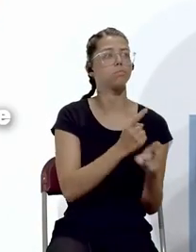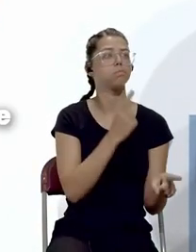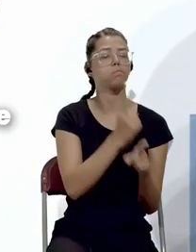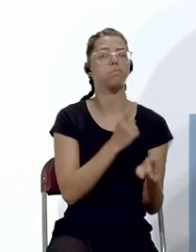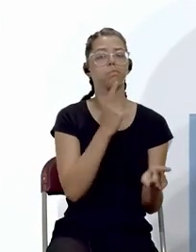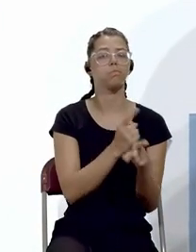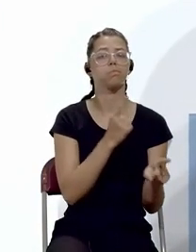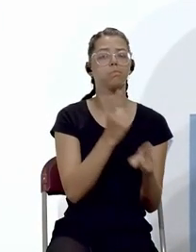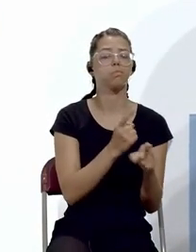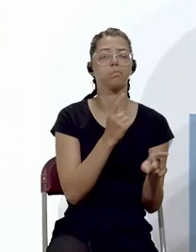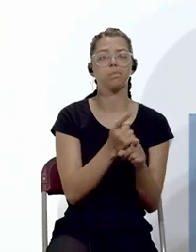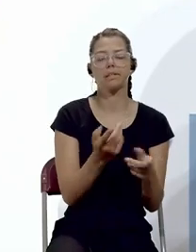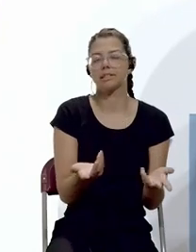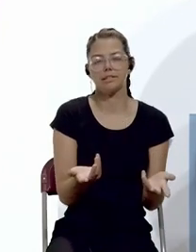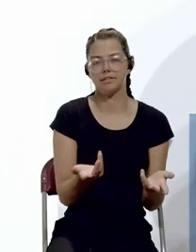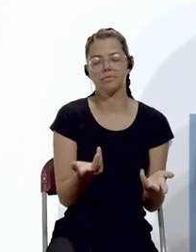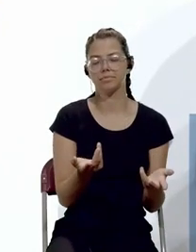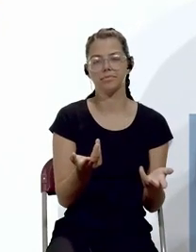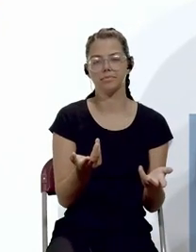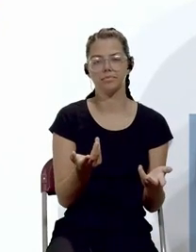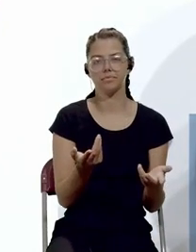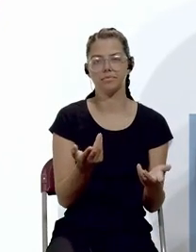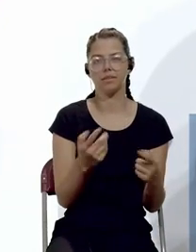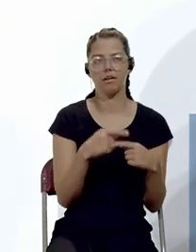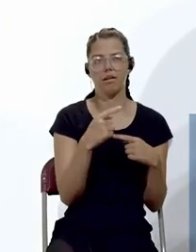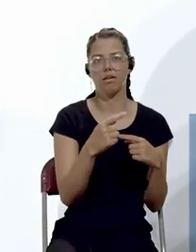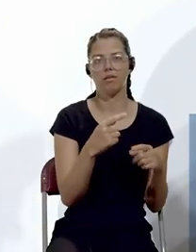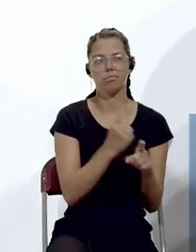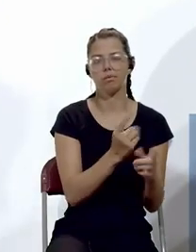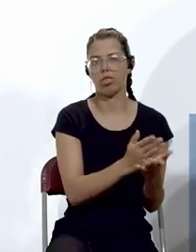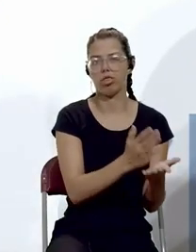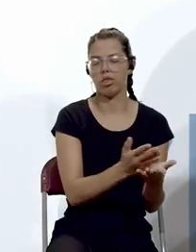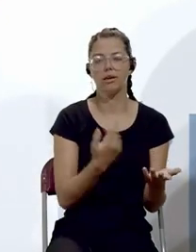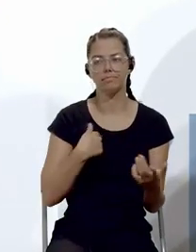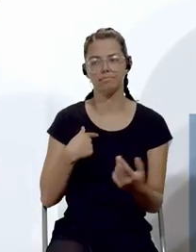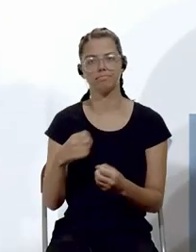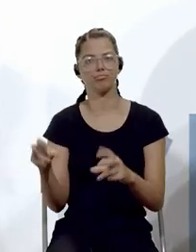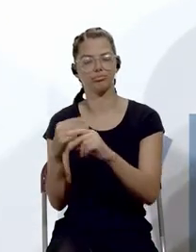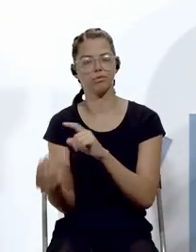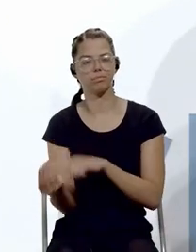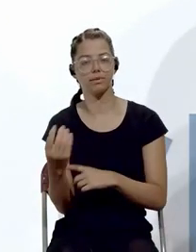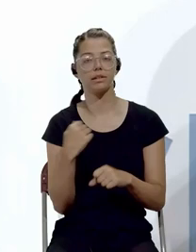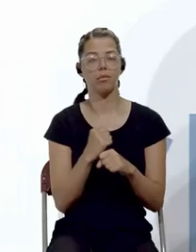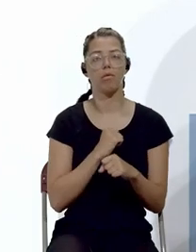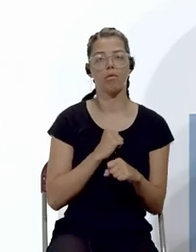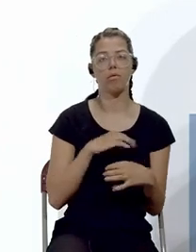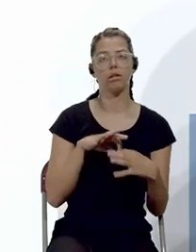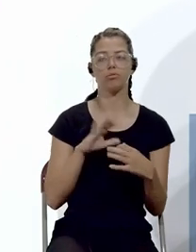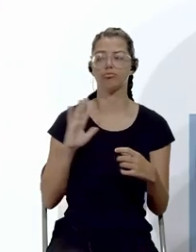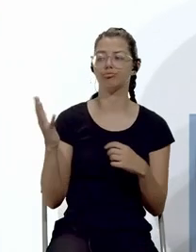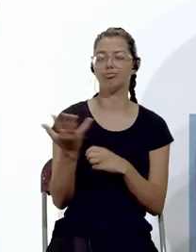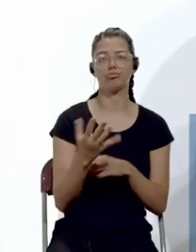mostrar o mesmo, estamos a alimentar um mesmo circuito. Além disso, o meu trabalho também existe num contexto social, ao qual